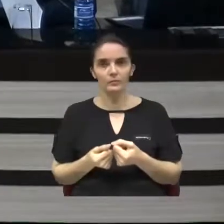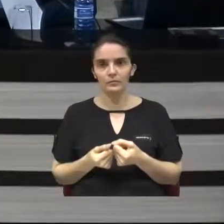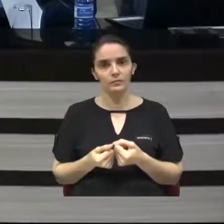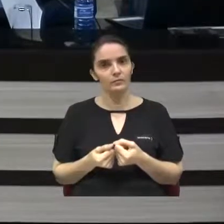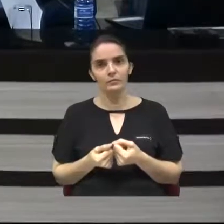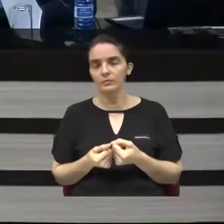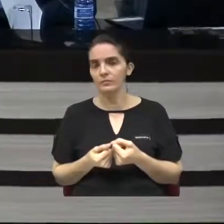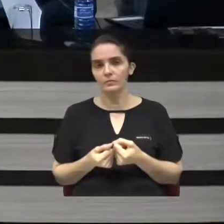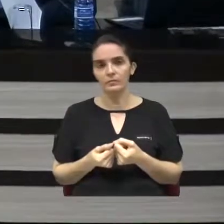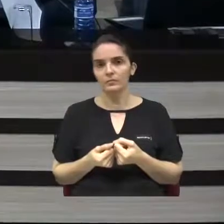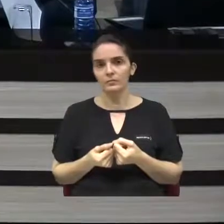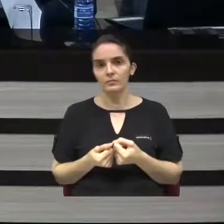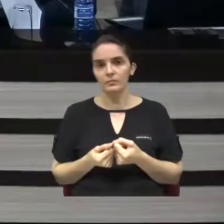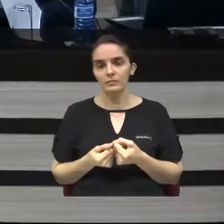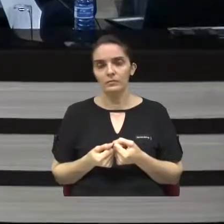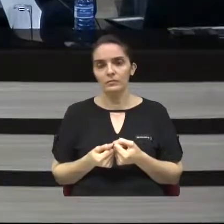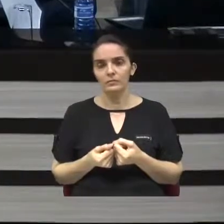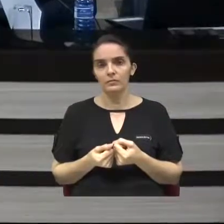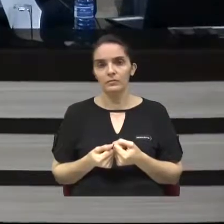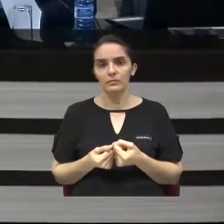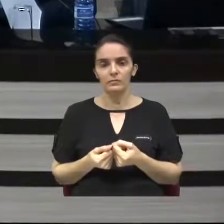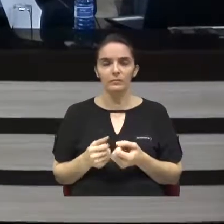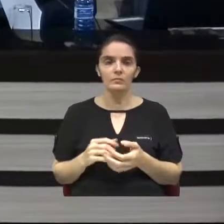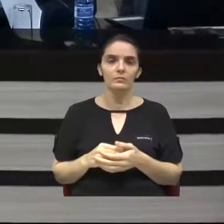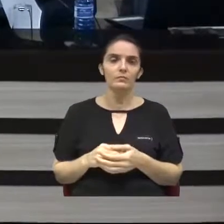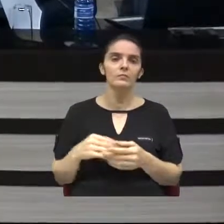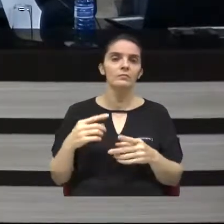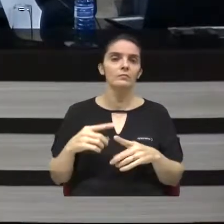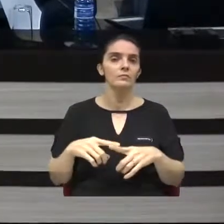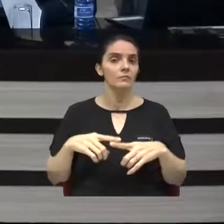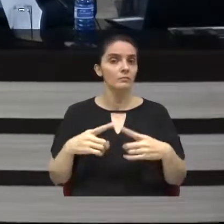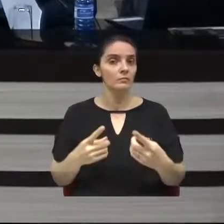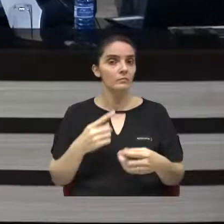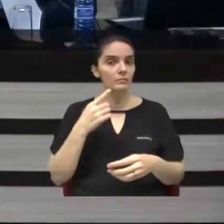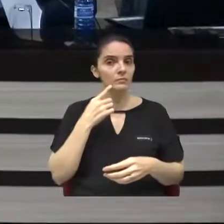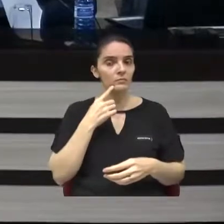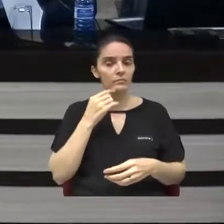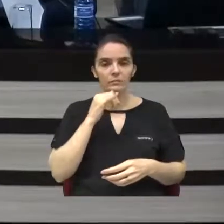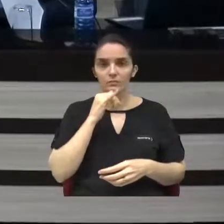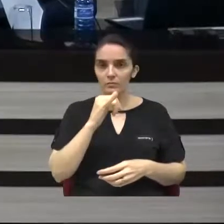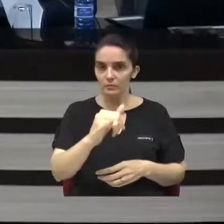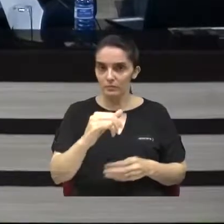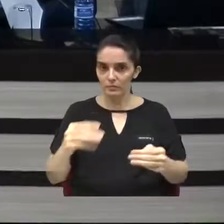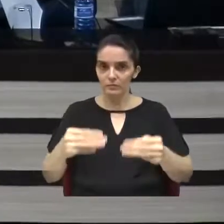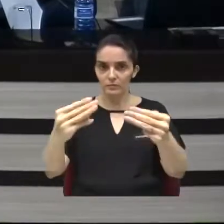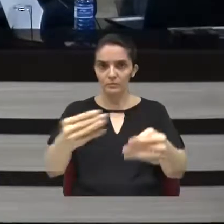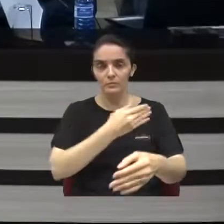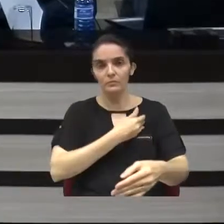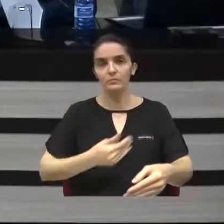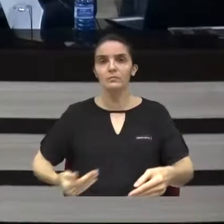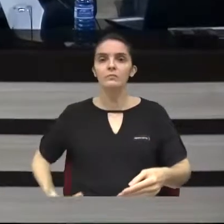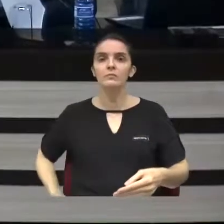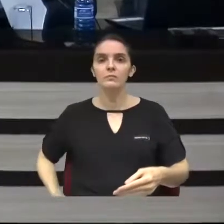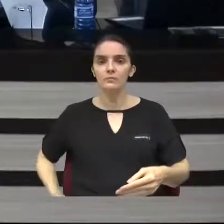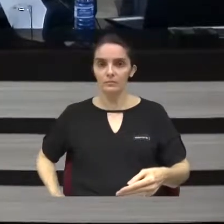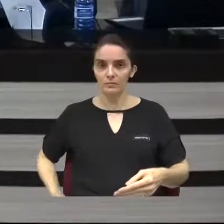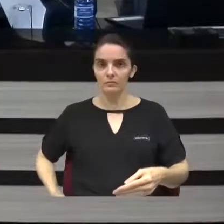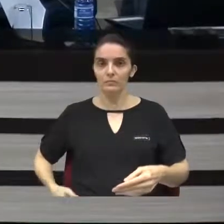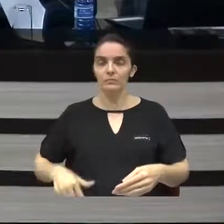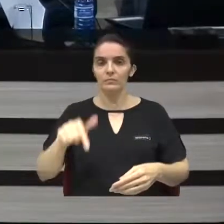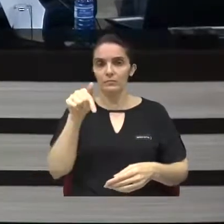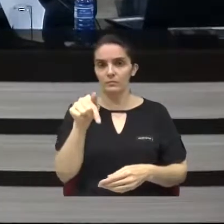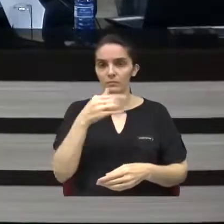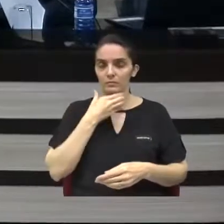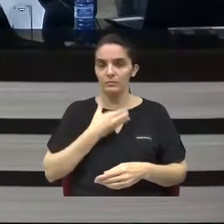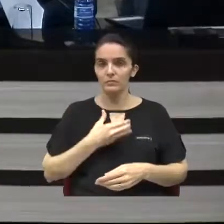nos argumentos e na votação havido em plenário, apresentou denúncia ao Ministério Público Local, o que fez em 7 de dezembro